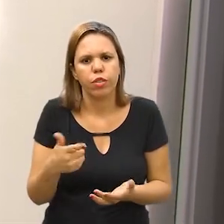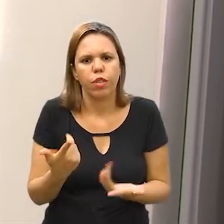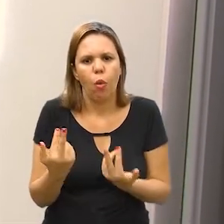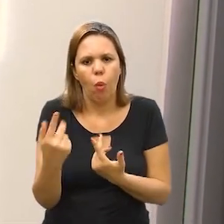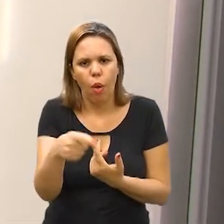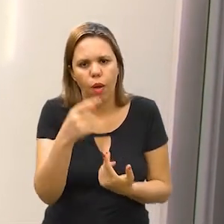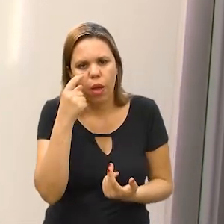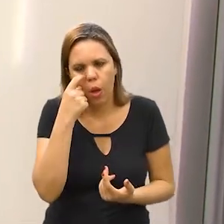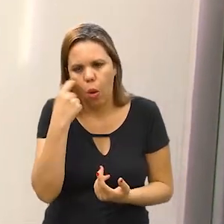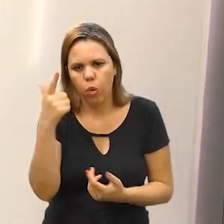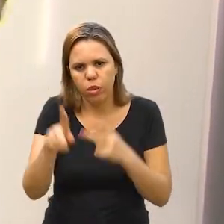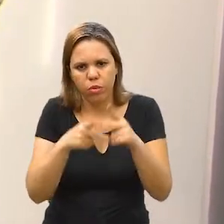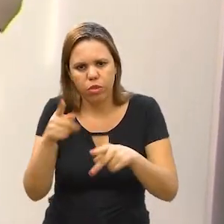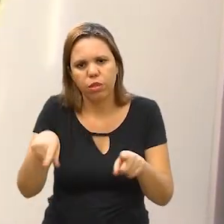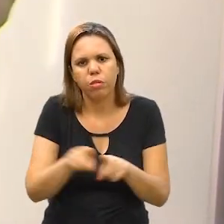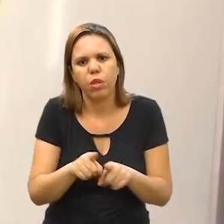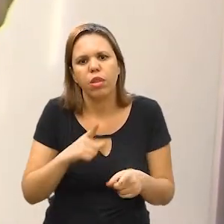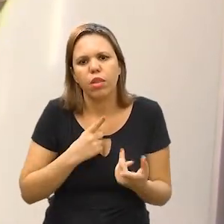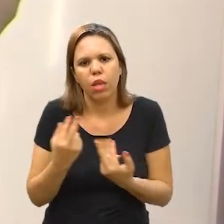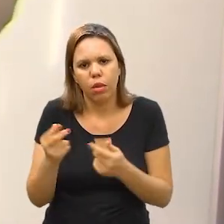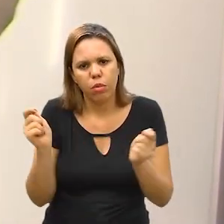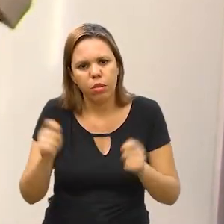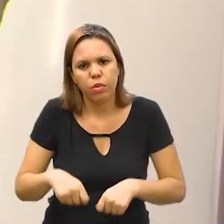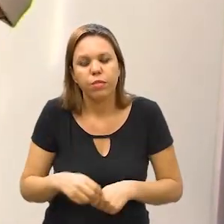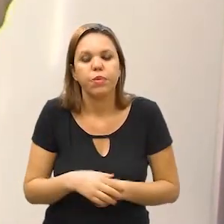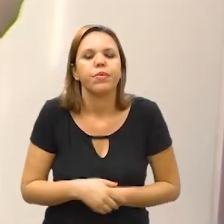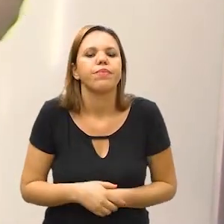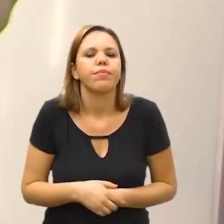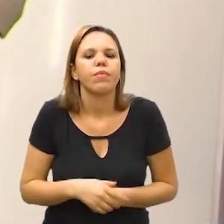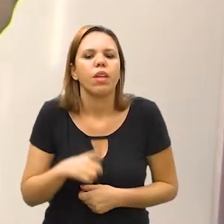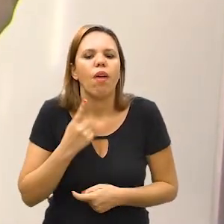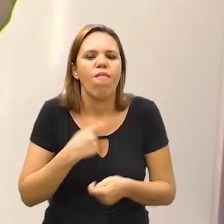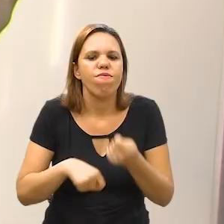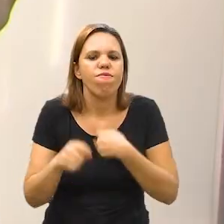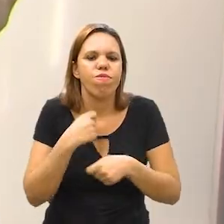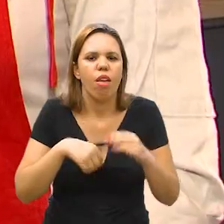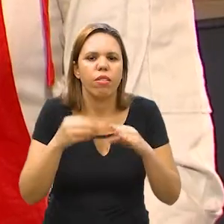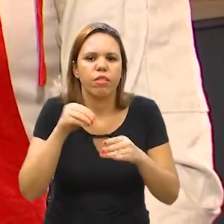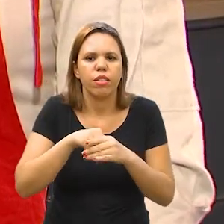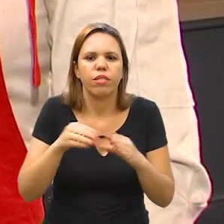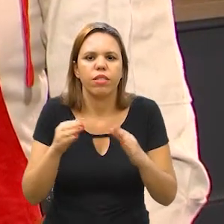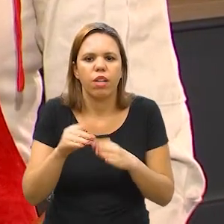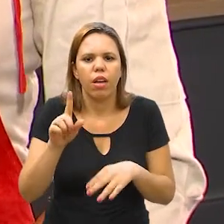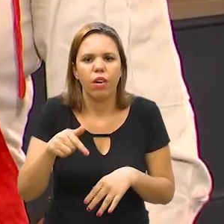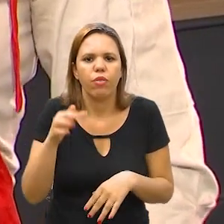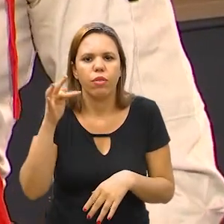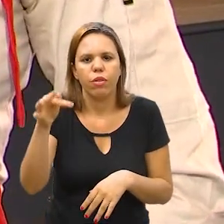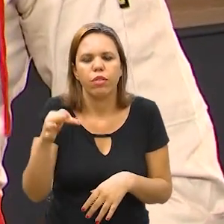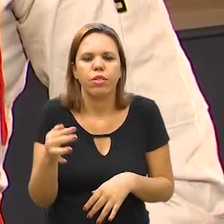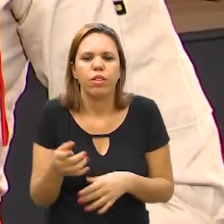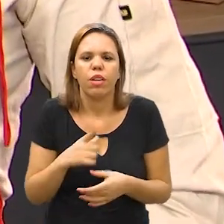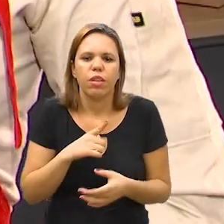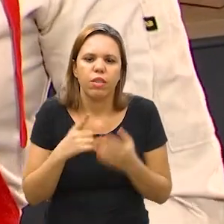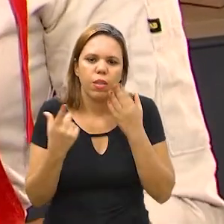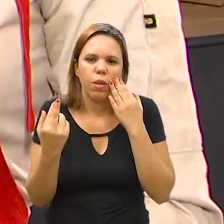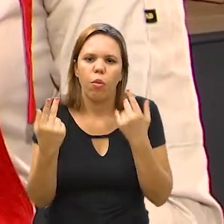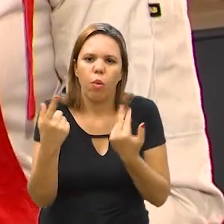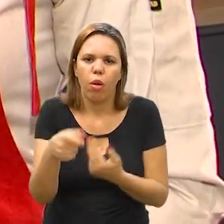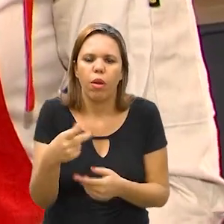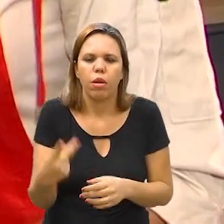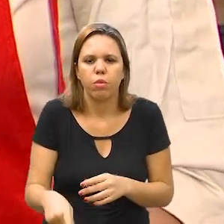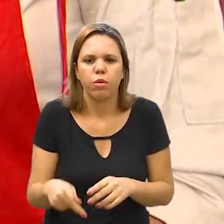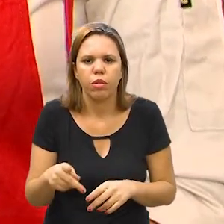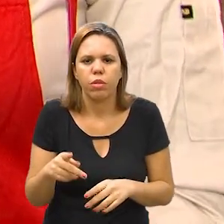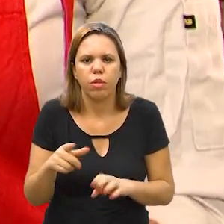como ela, outras pessoas tenham a possibilidade de ter o negócio em casa. O futuro é franquear. Para